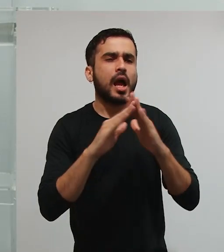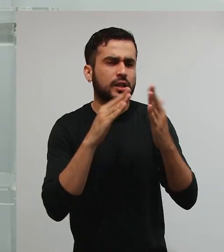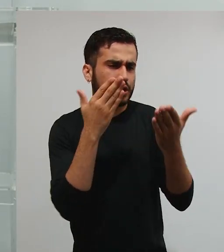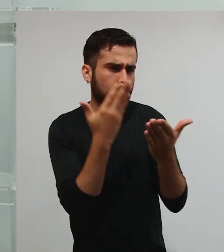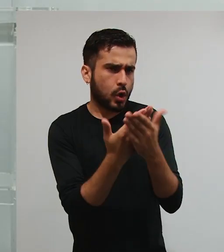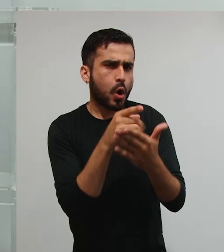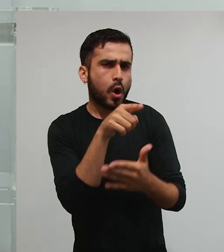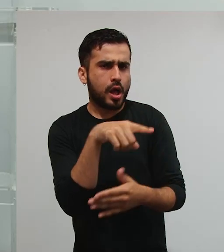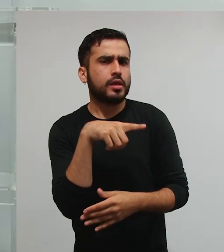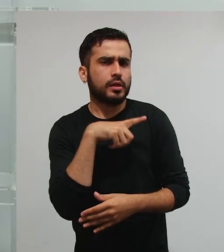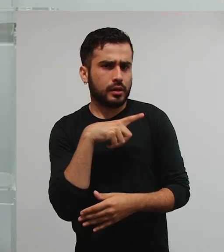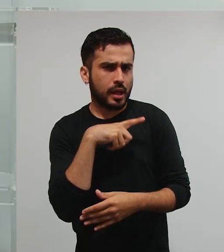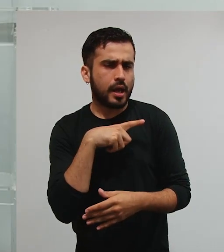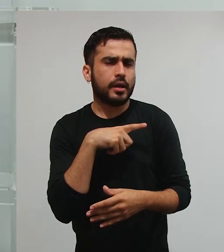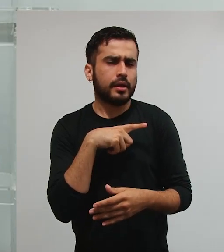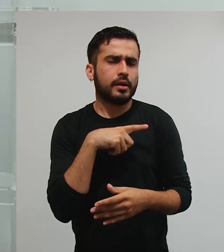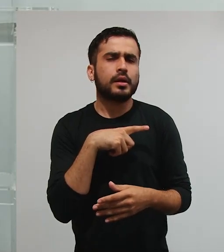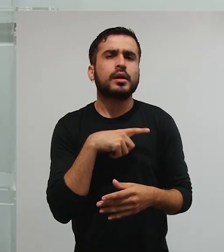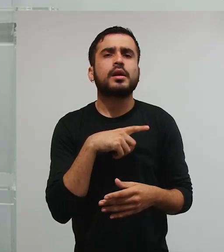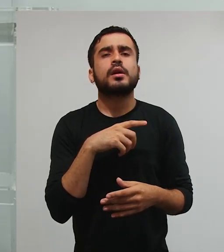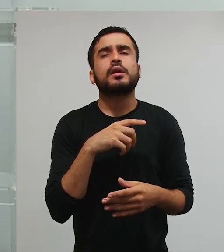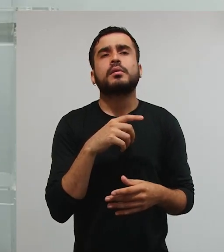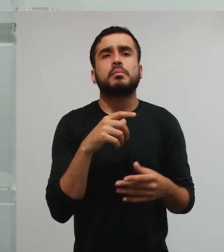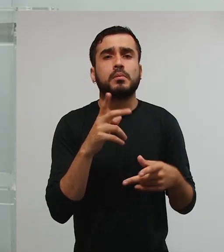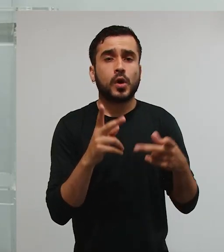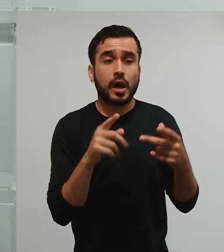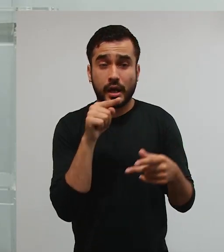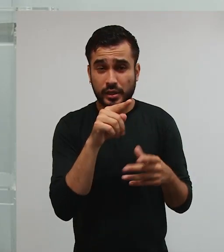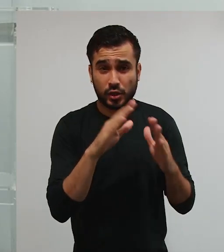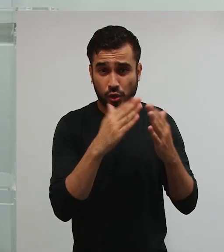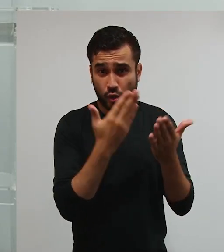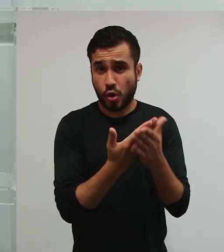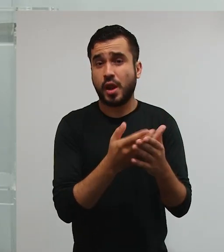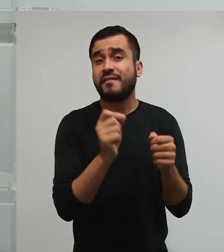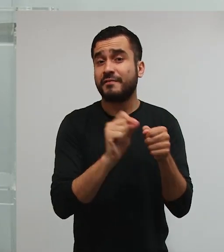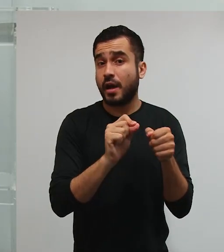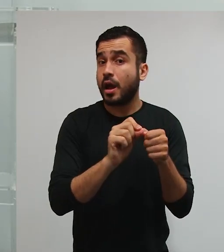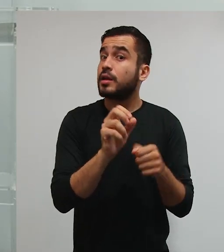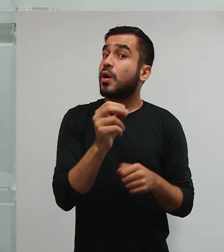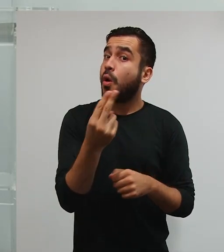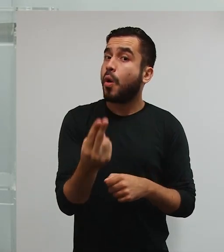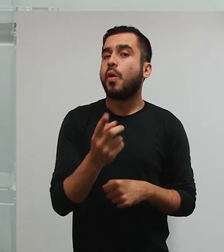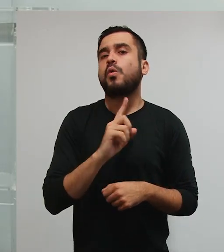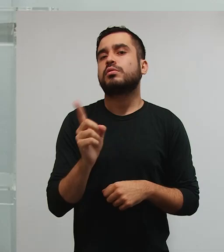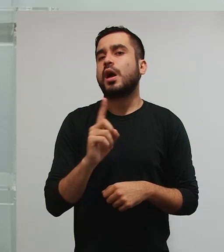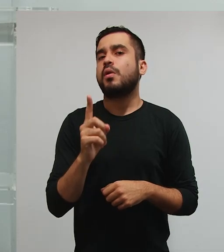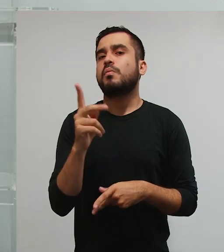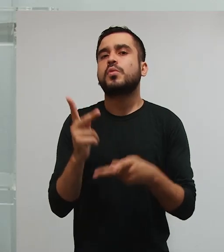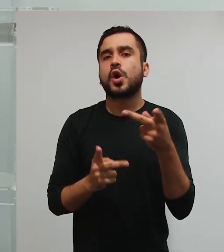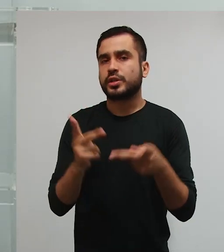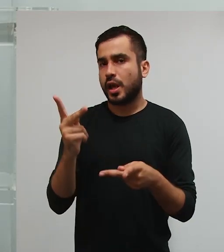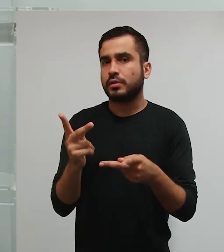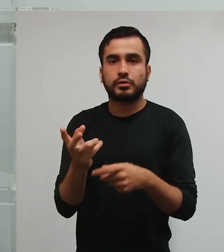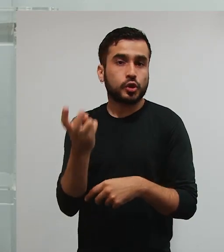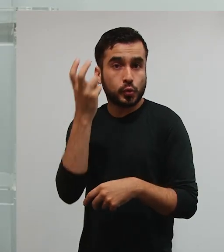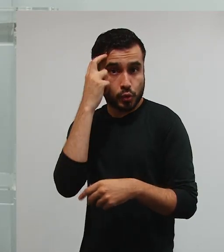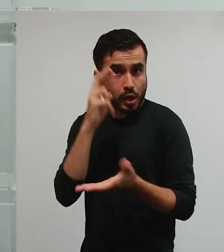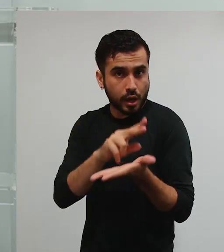escola tem algum projeto, a escola faz ou não um projeto sobre interculturalidade?